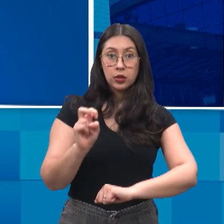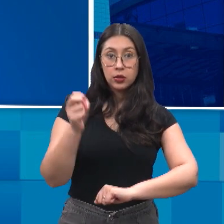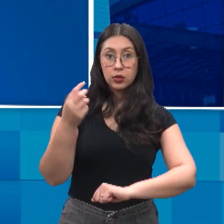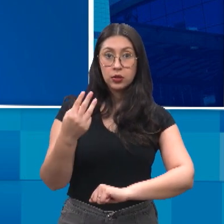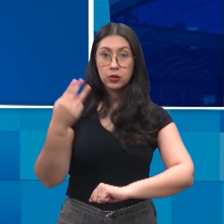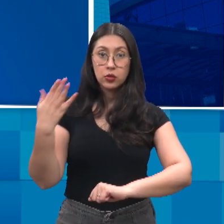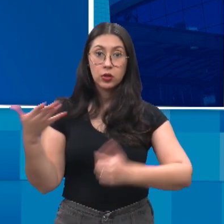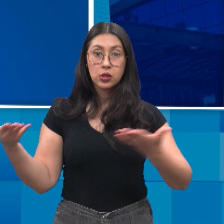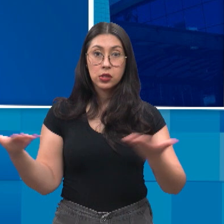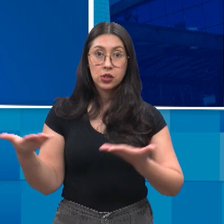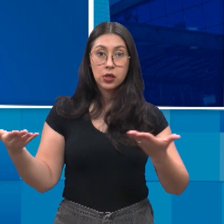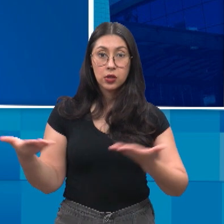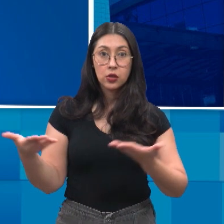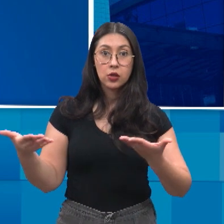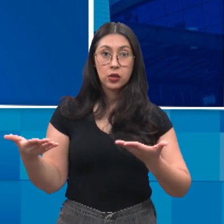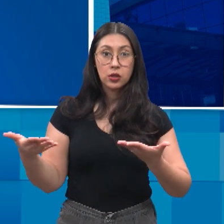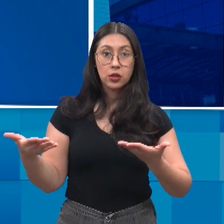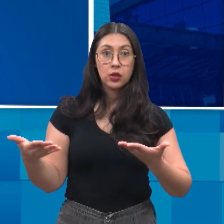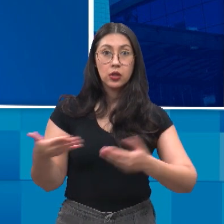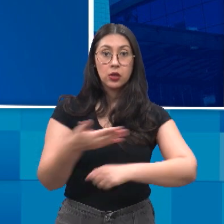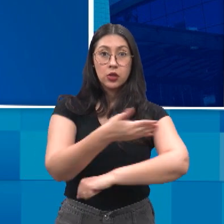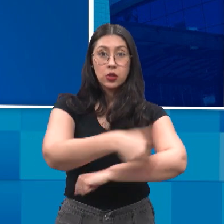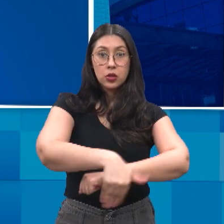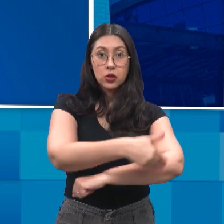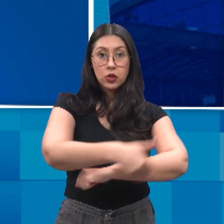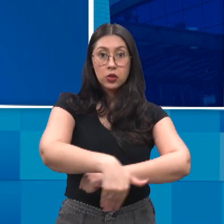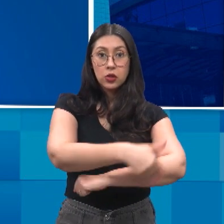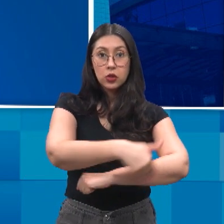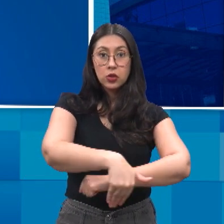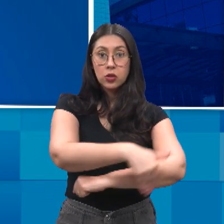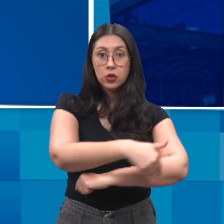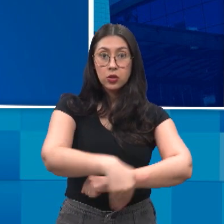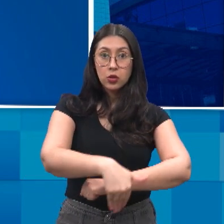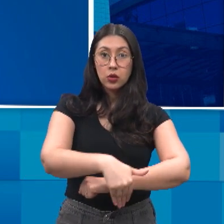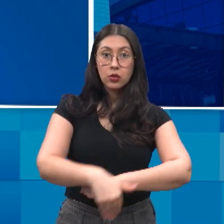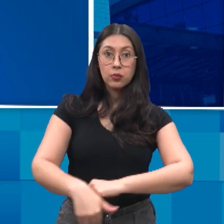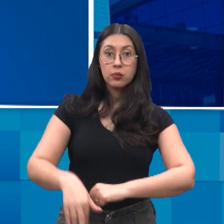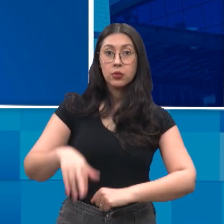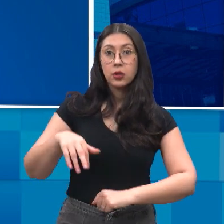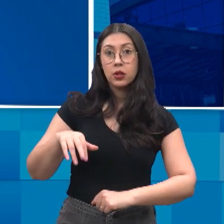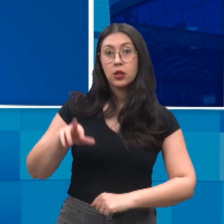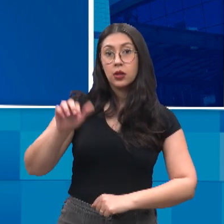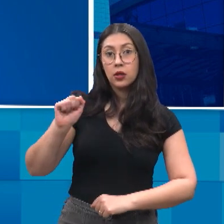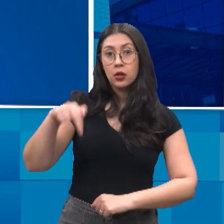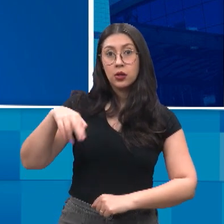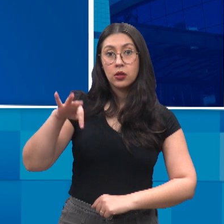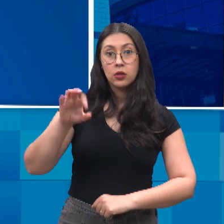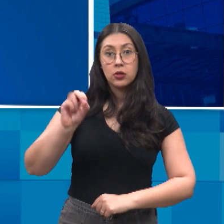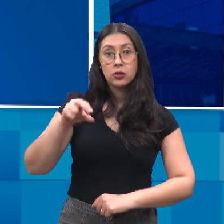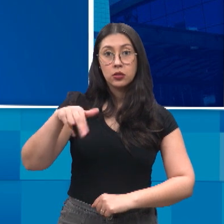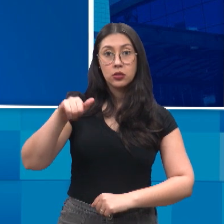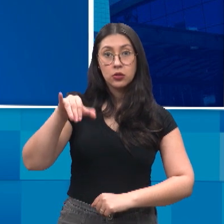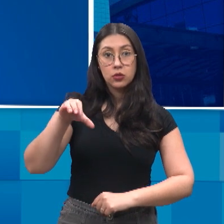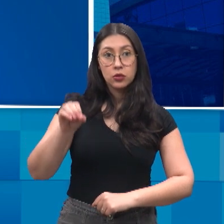rua Antônio Sudário Ferreira, entre o número 525 e